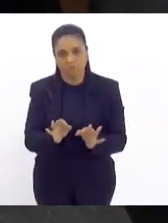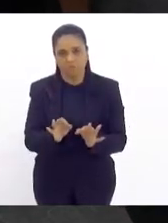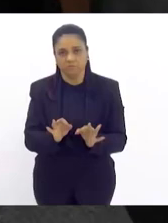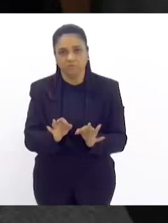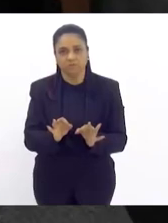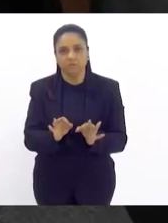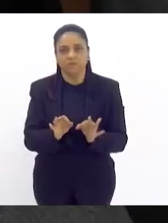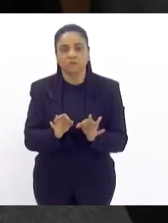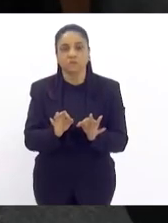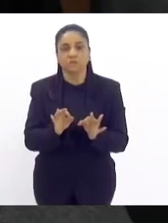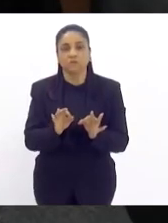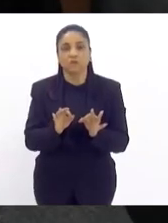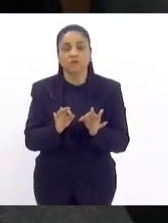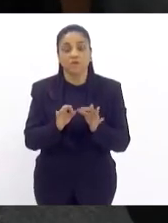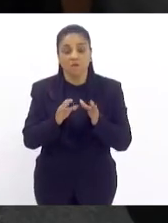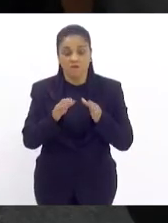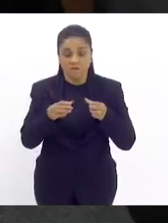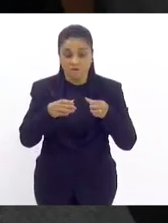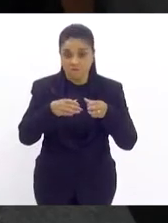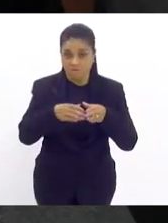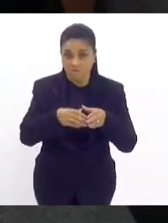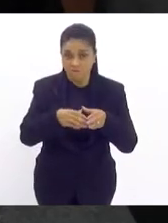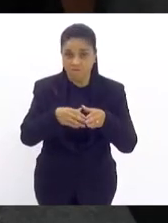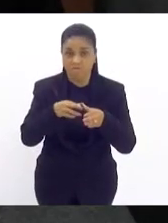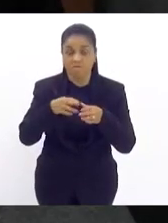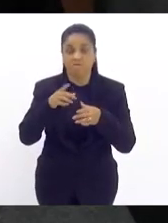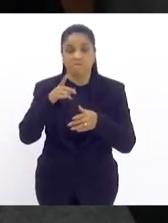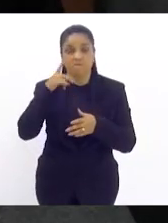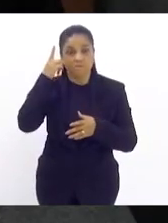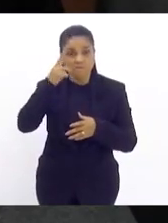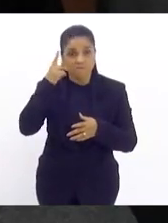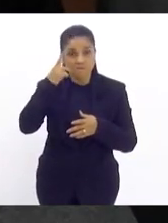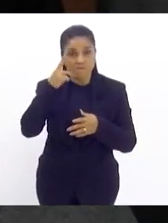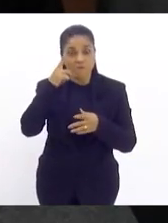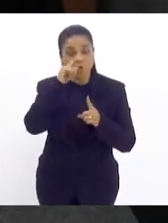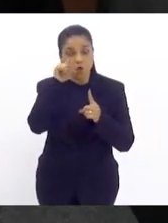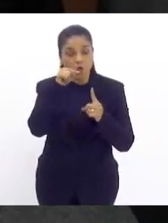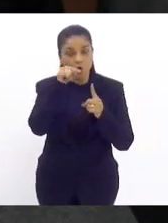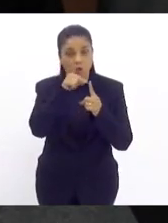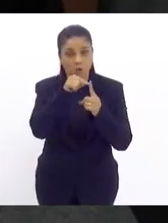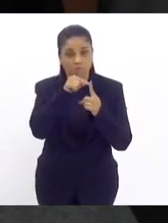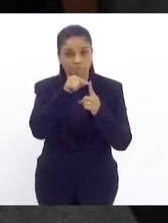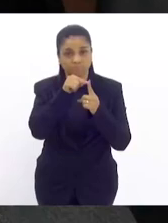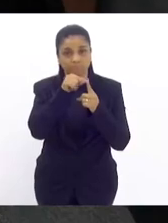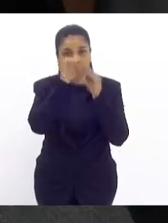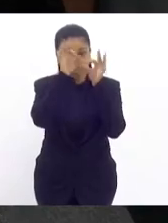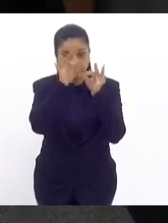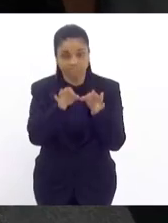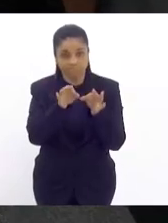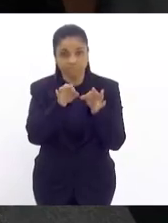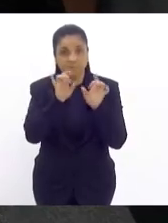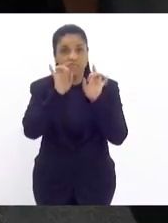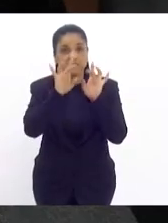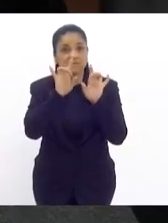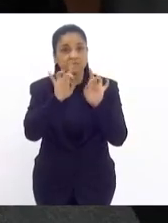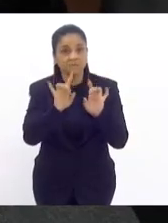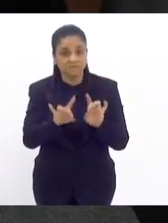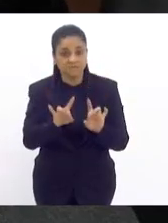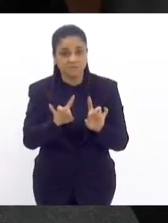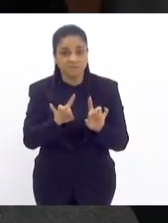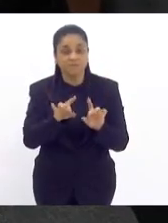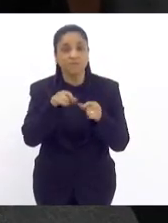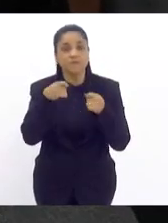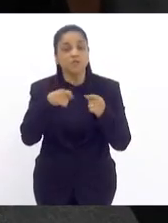frente o parlamentar precisa ter um objeto específico né então a gente precisa objetivar